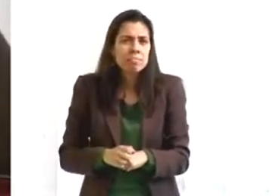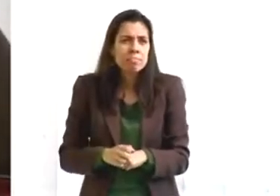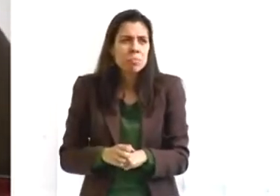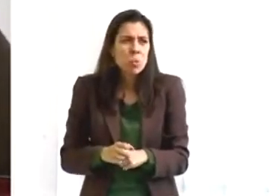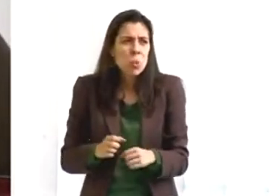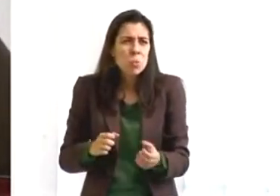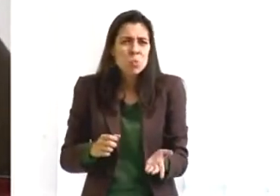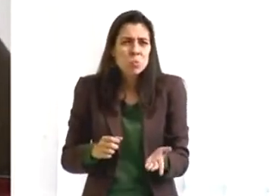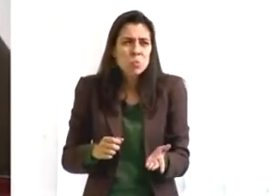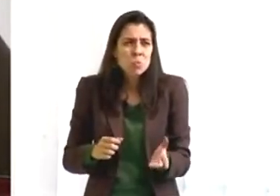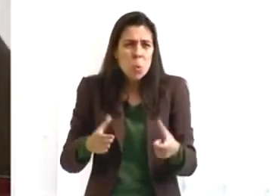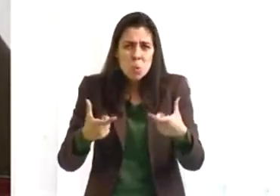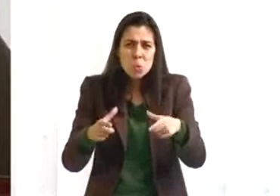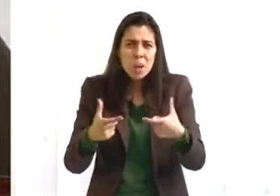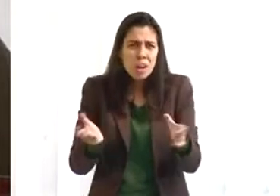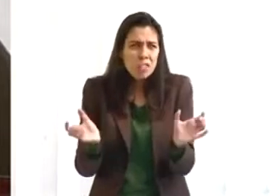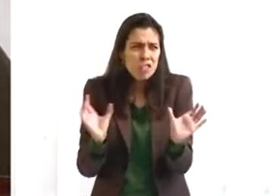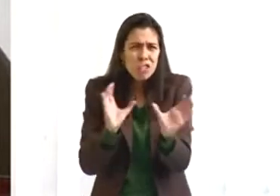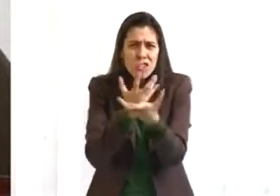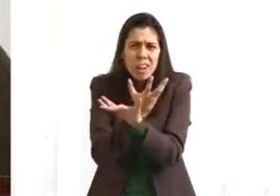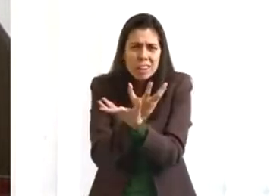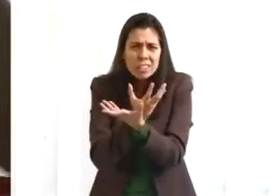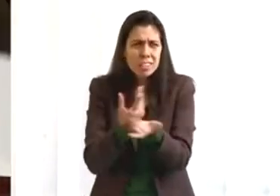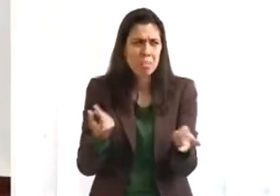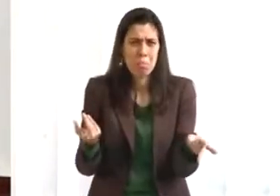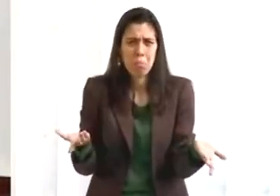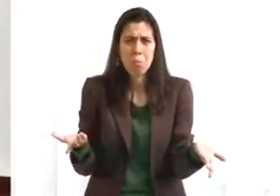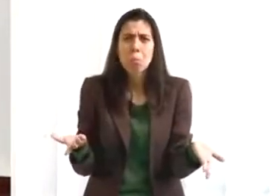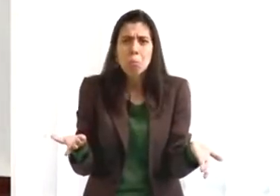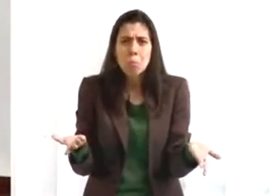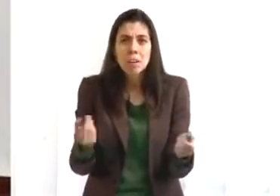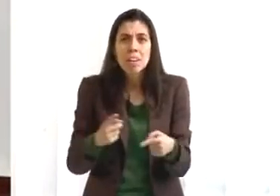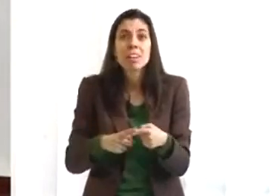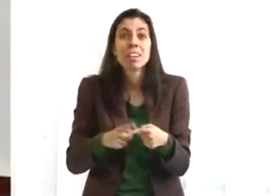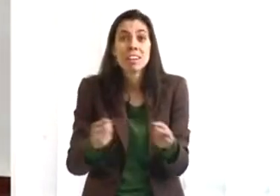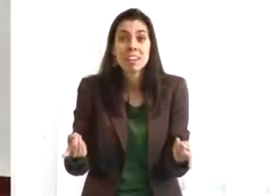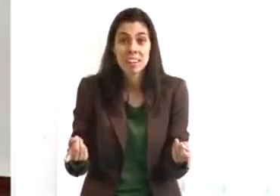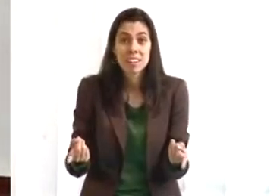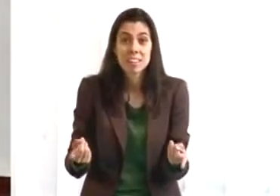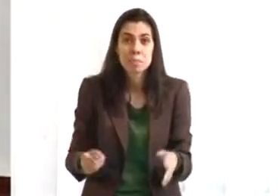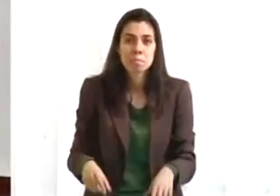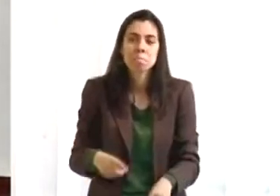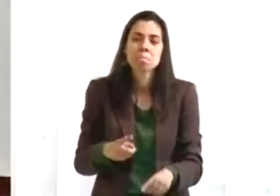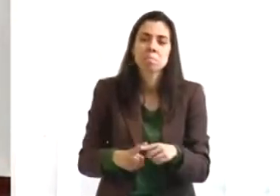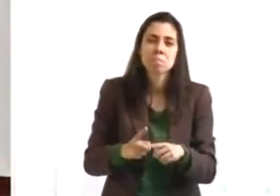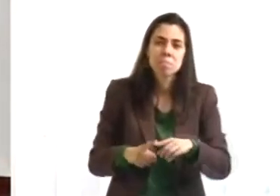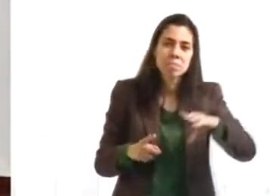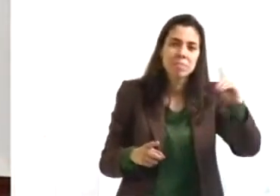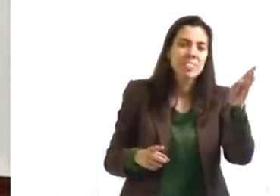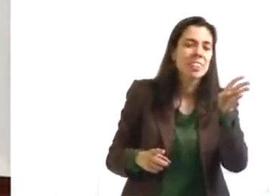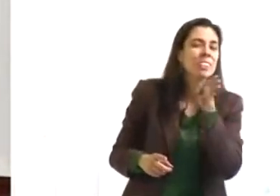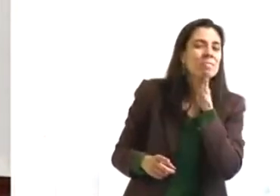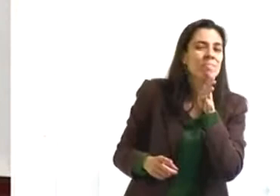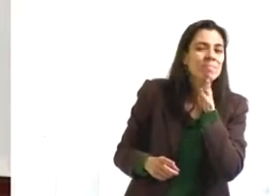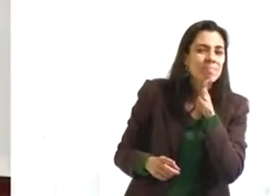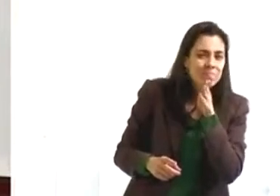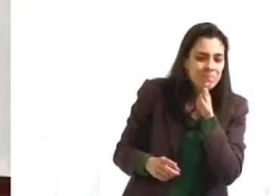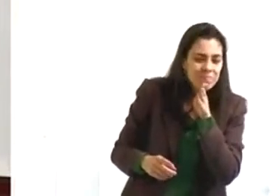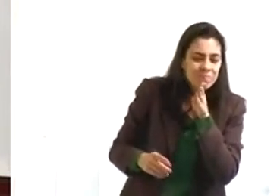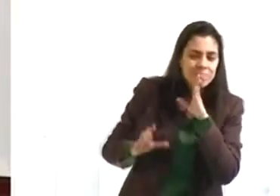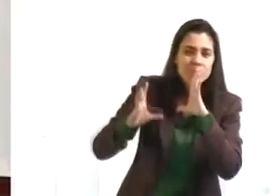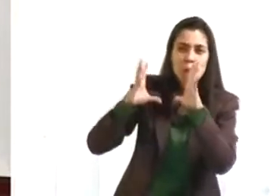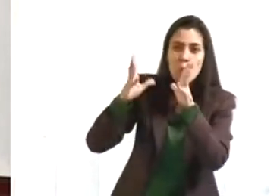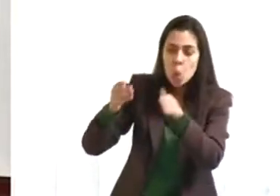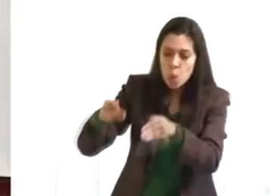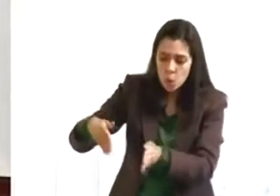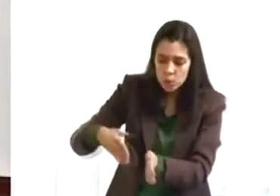aquele lugar. Deus sabia que naquele caminho deserto haveria de passar um homem que estaria até lendo